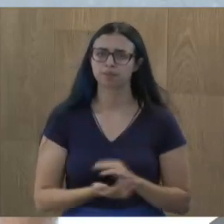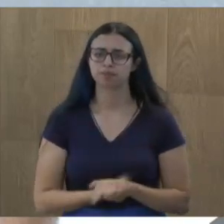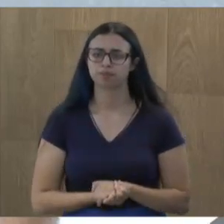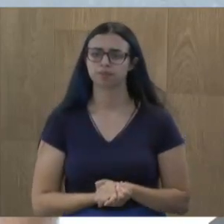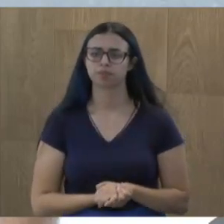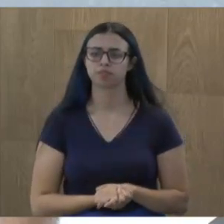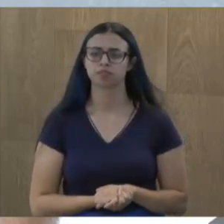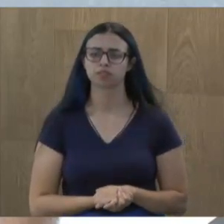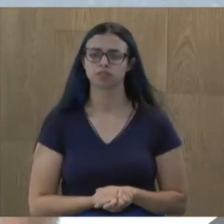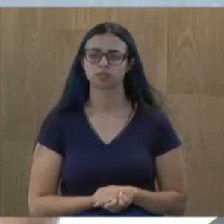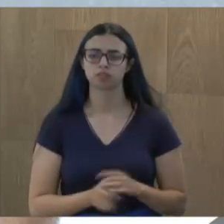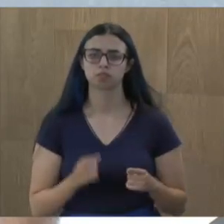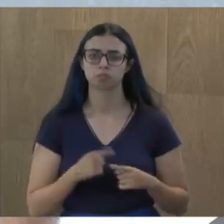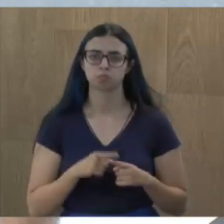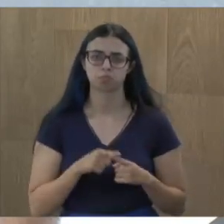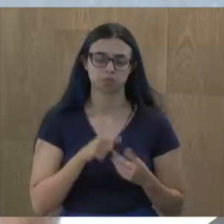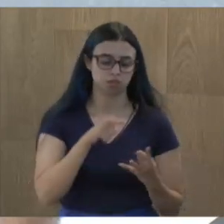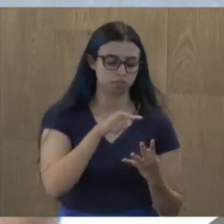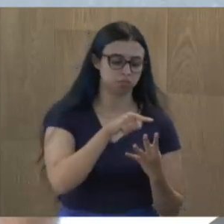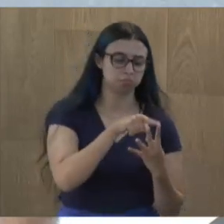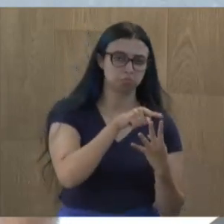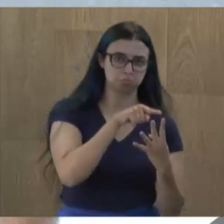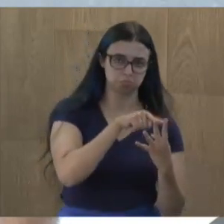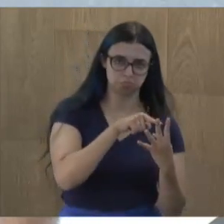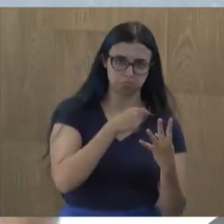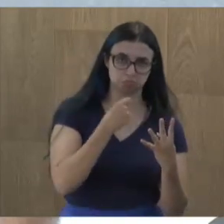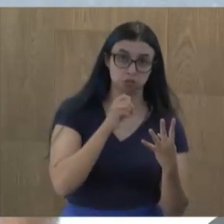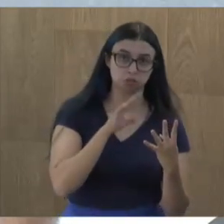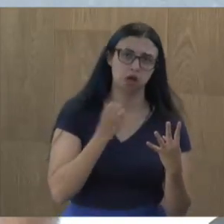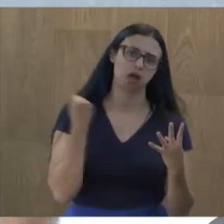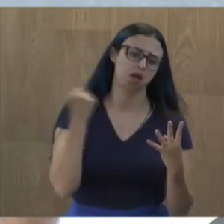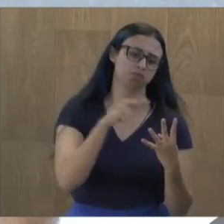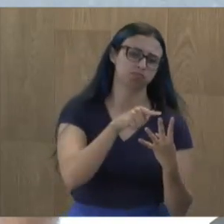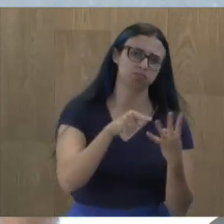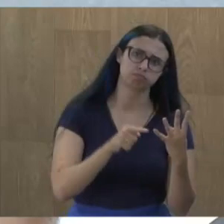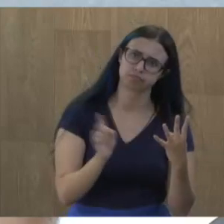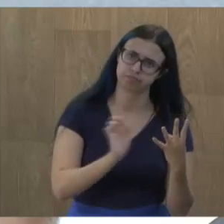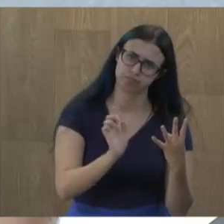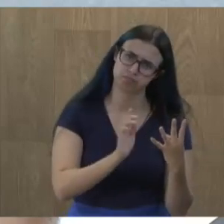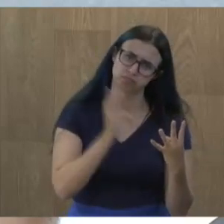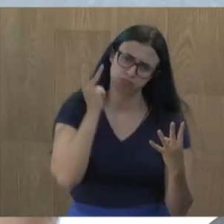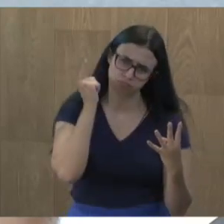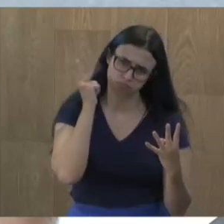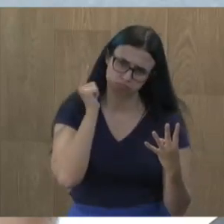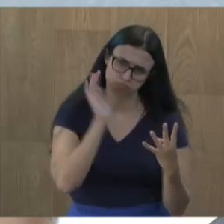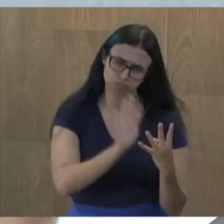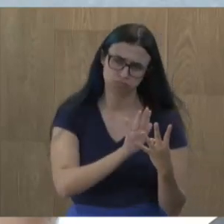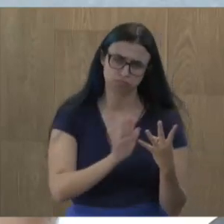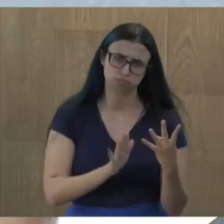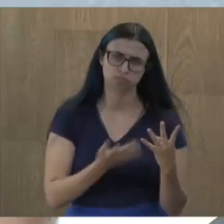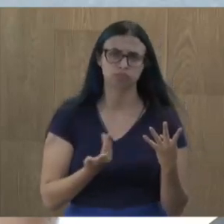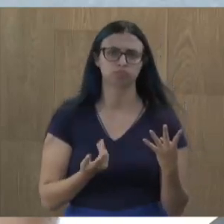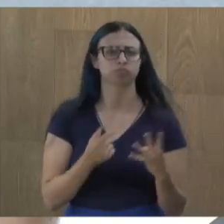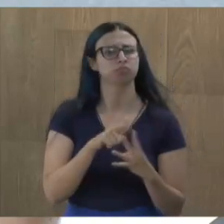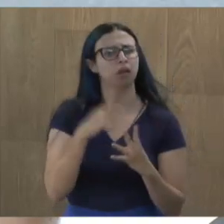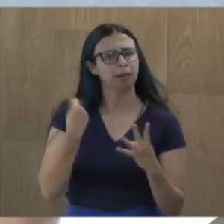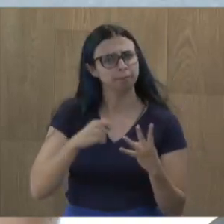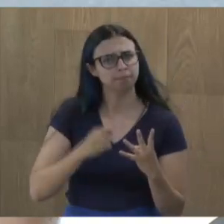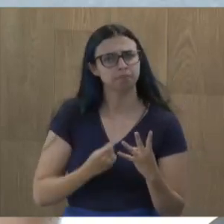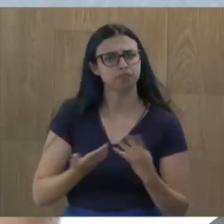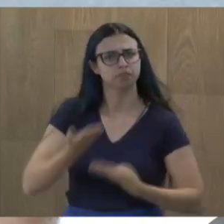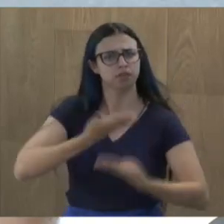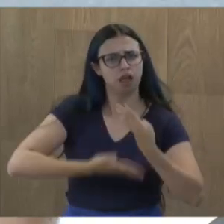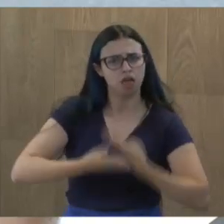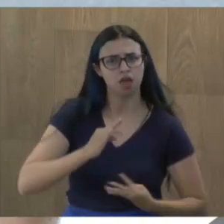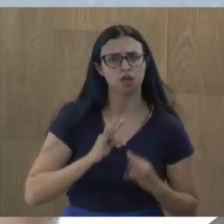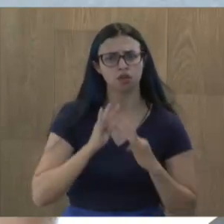outros 3 hospitais, ou também estende isso aí. São João de Deus também está atendendo os divinopolitanos em média e